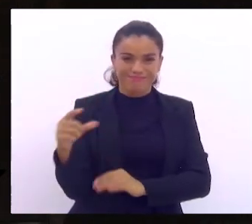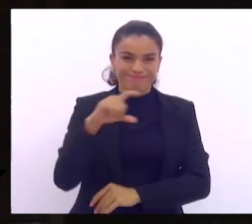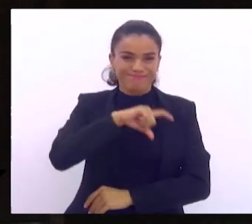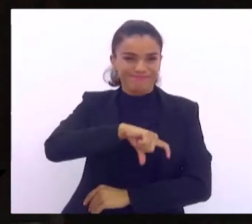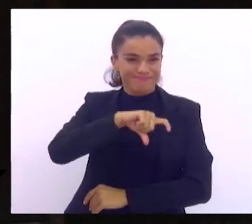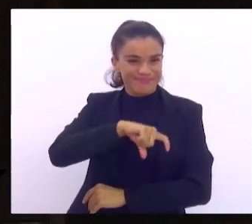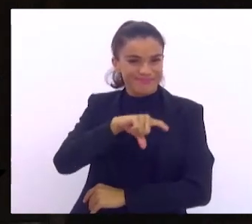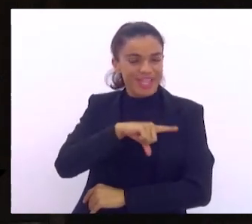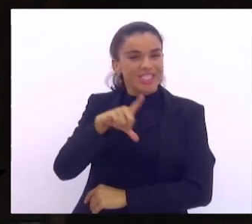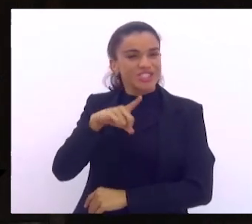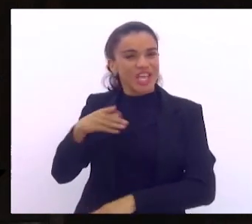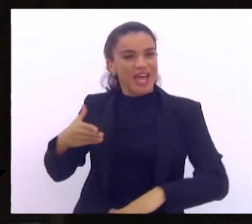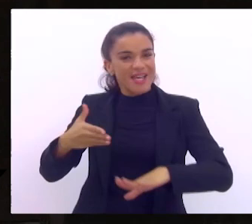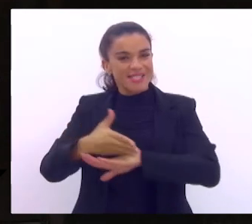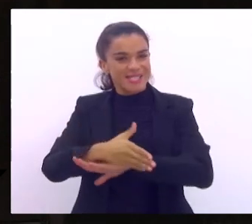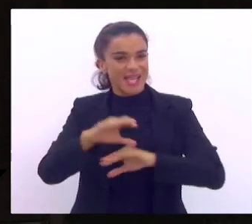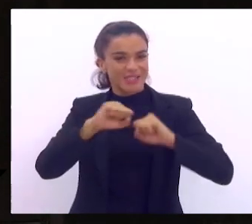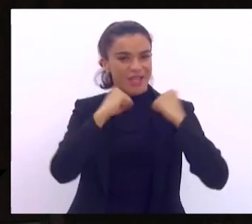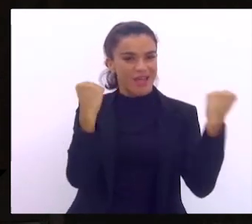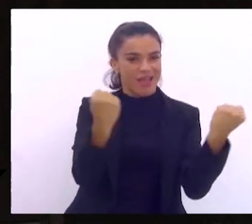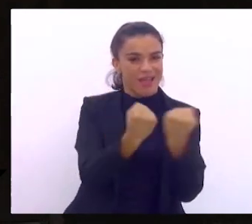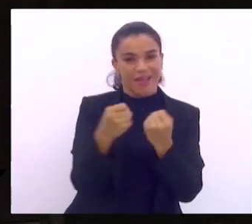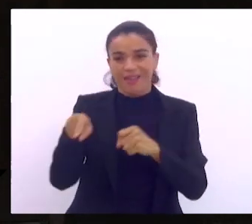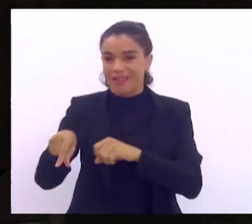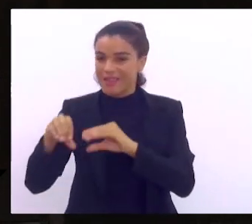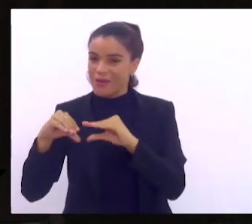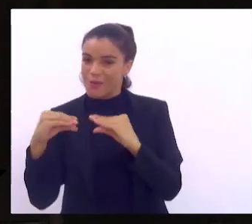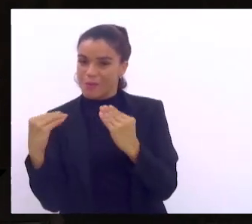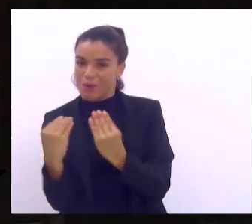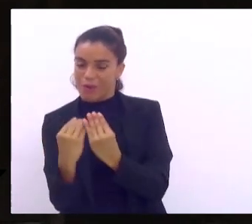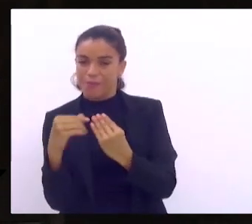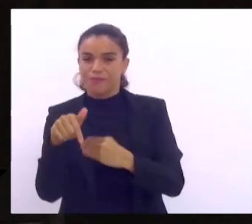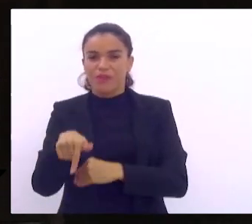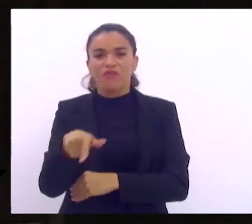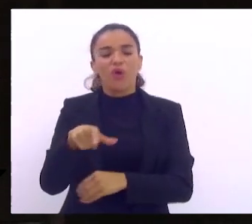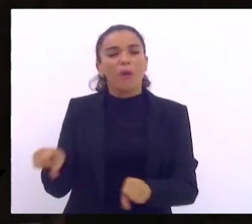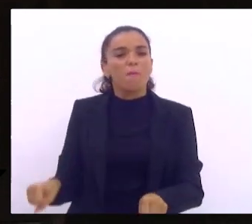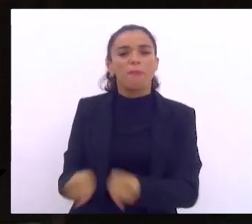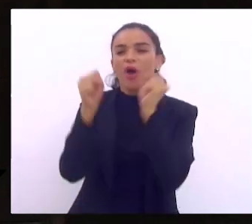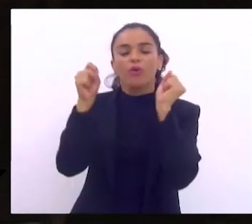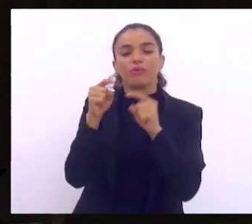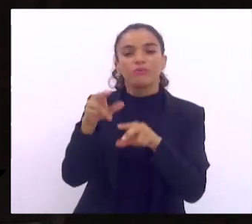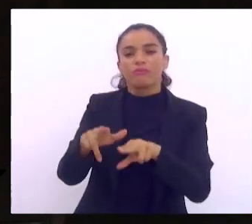Barros, ao Maracanã. E ele foi destruído com promessas